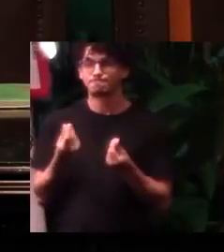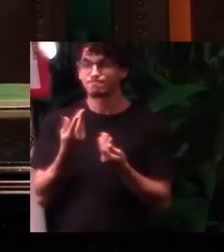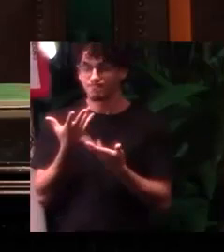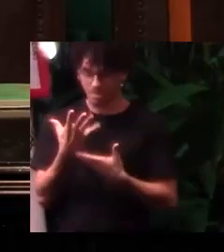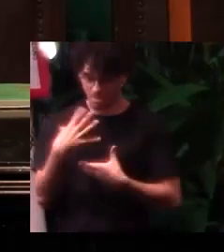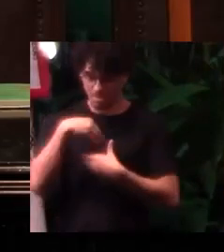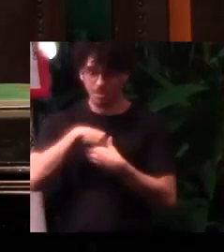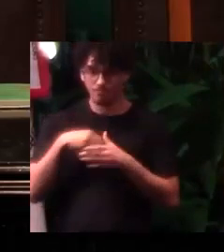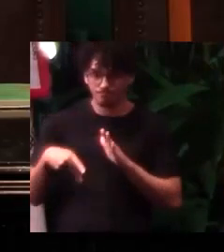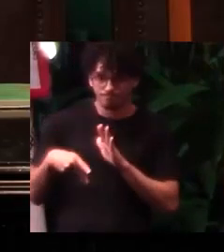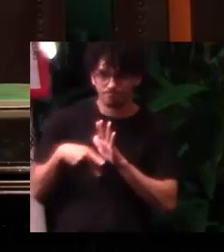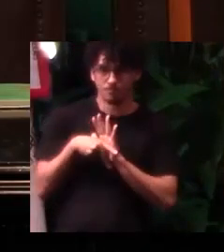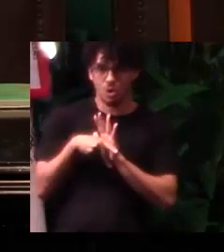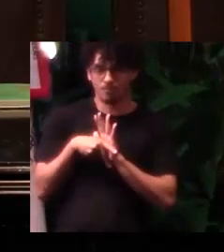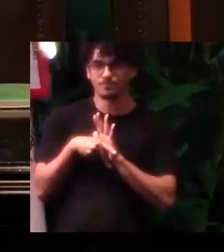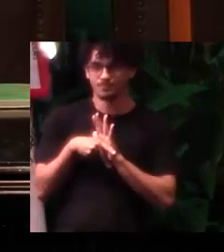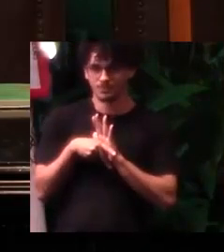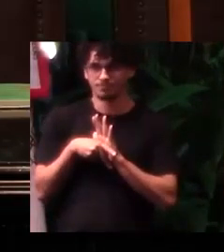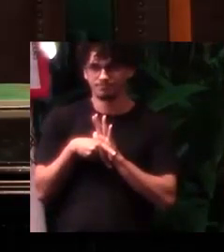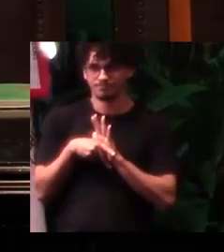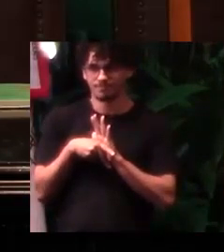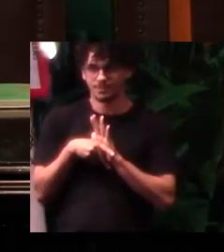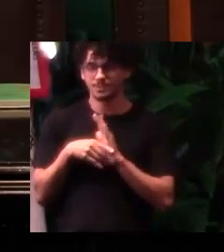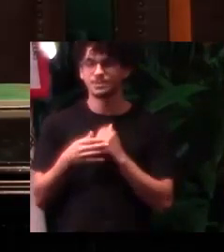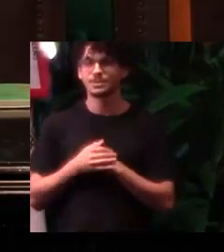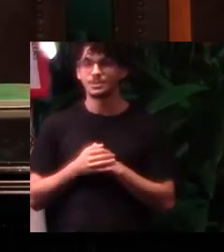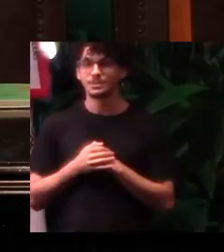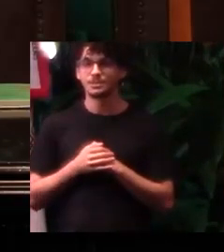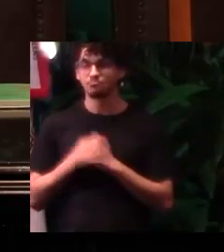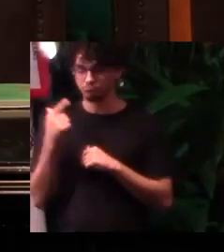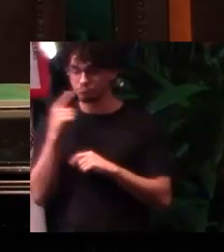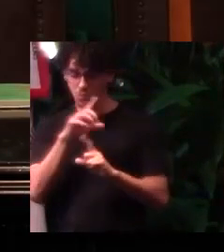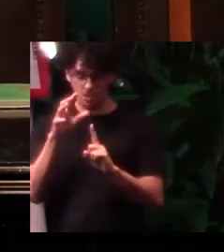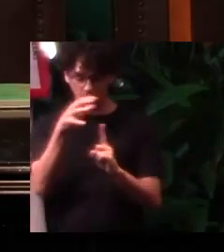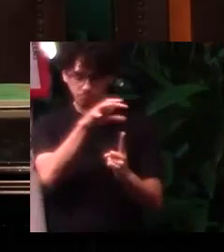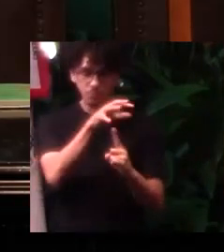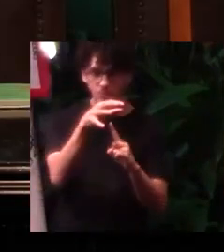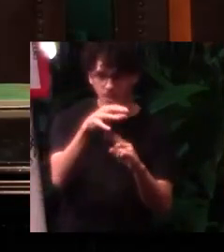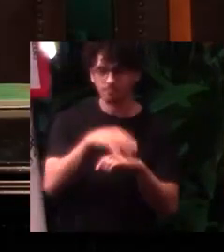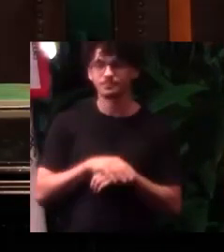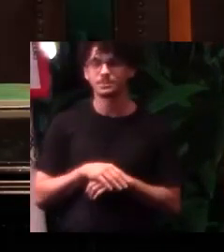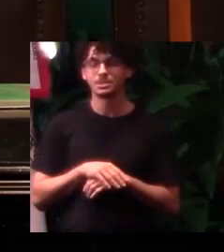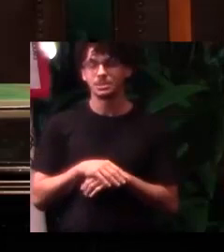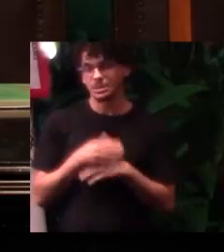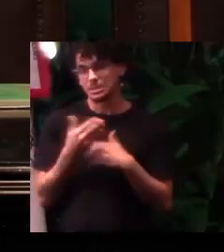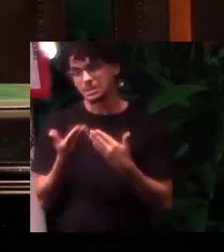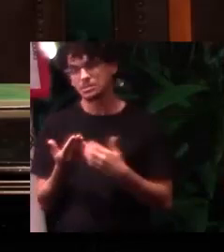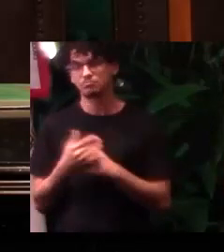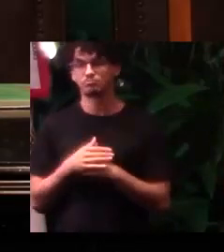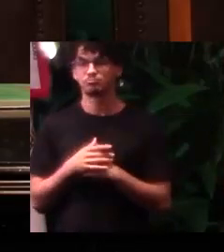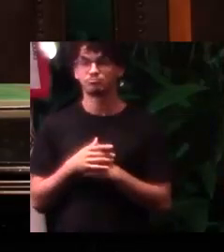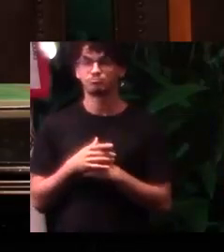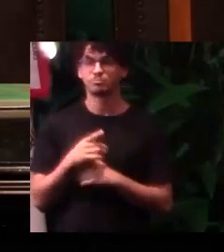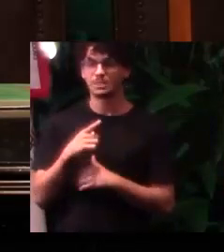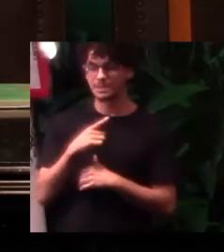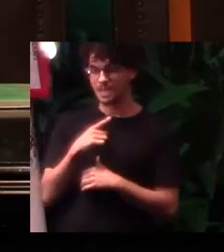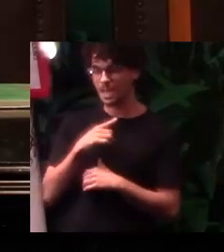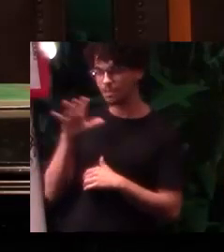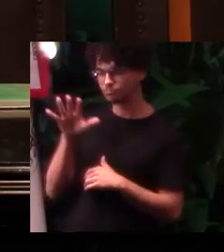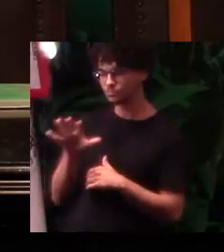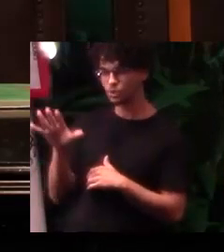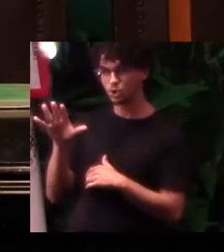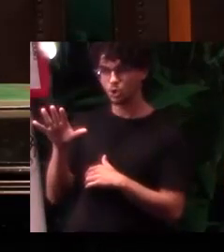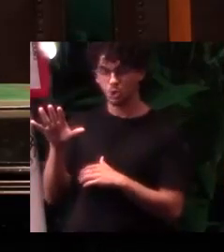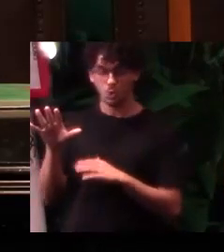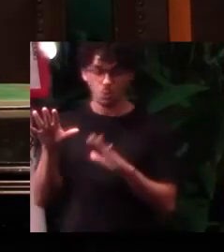íntimas das pessoas. E numa conversa que tem o